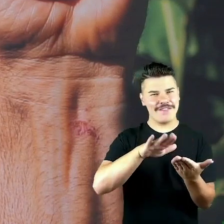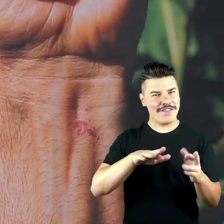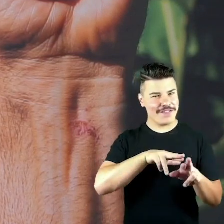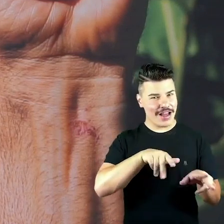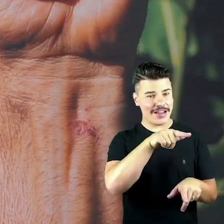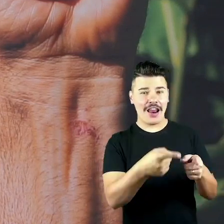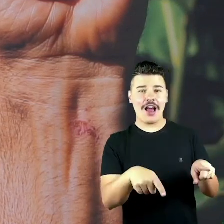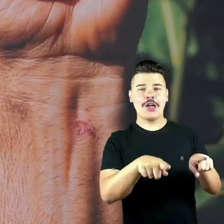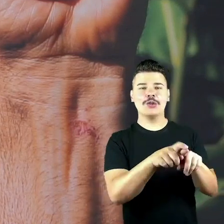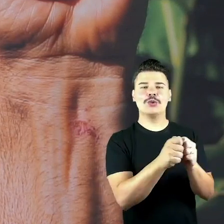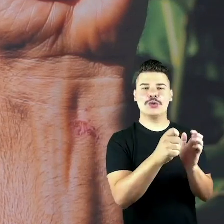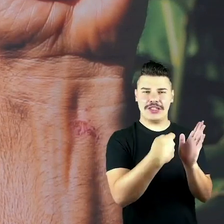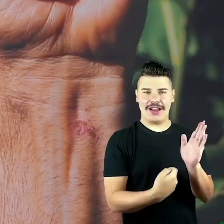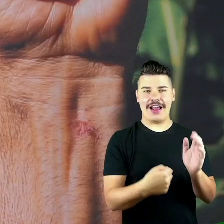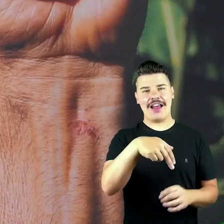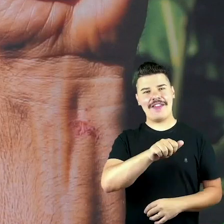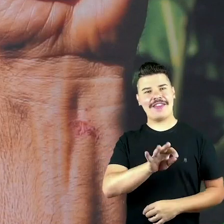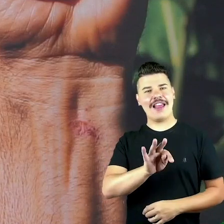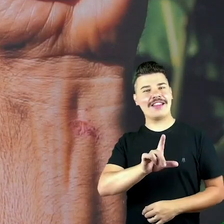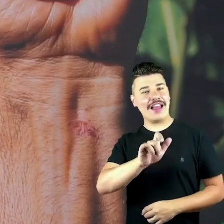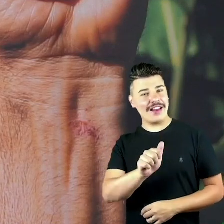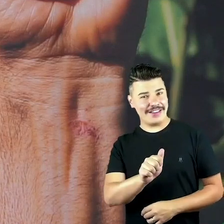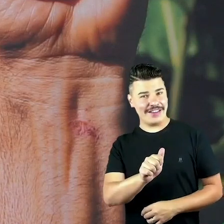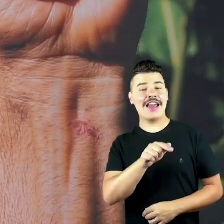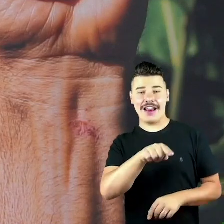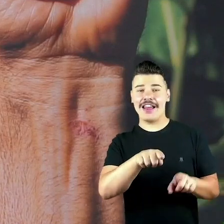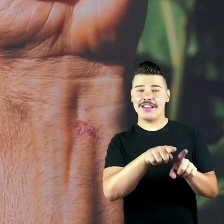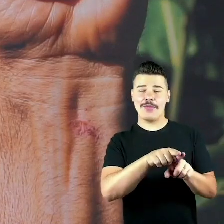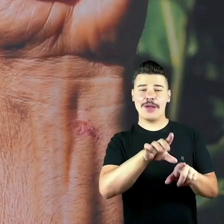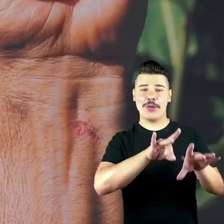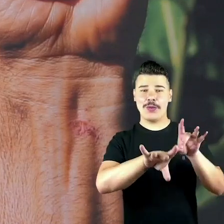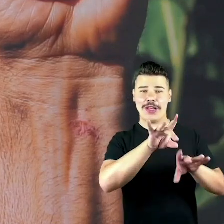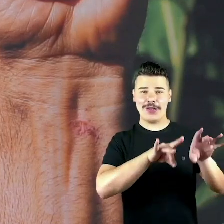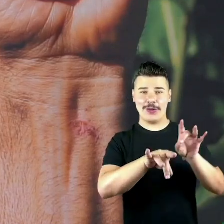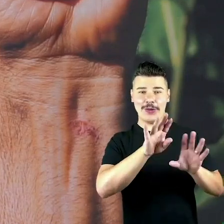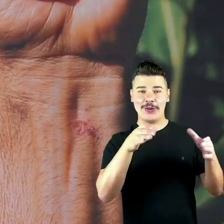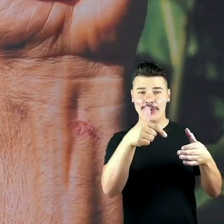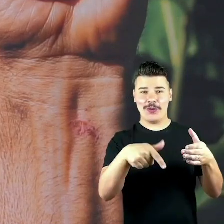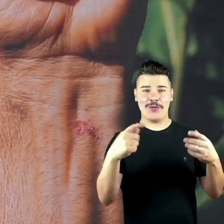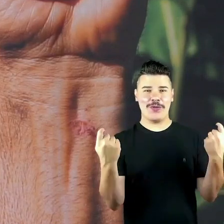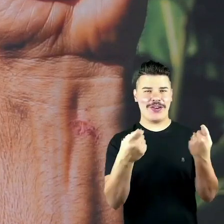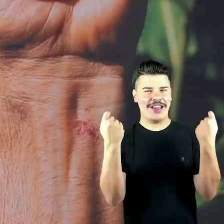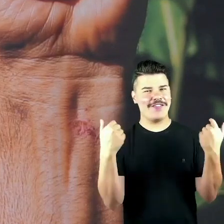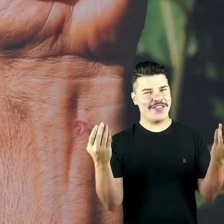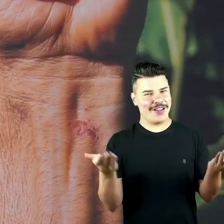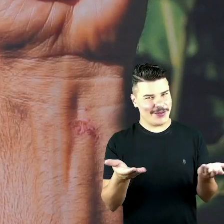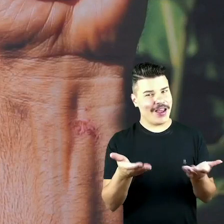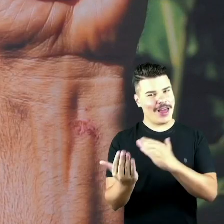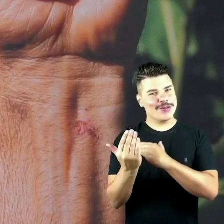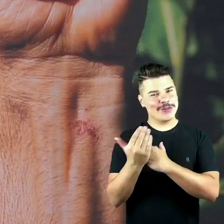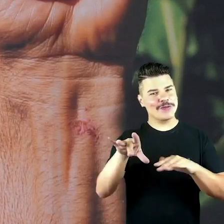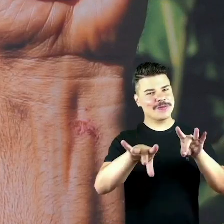as quais uma em coautoria com a Natália Borges Polesso, que inclusive é uma das curadoras desse nosso